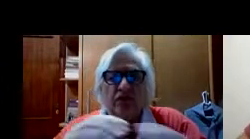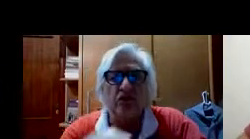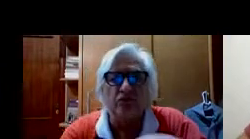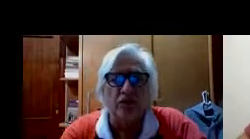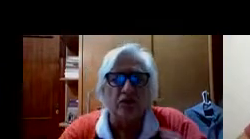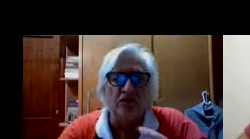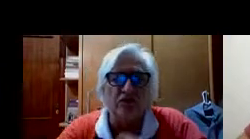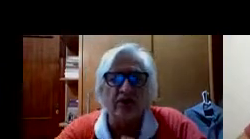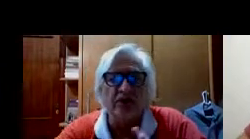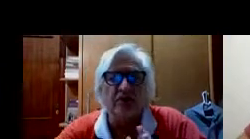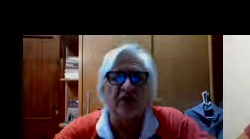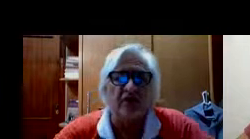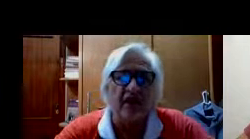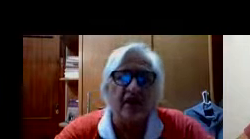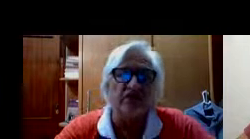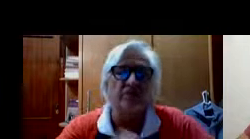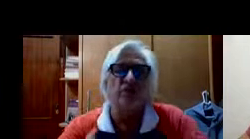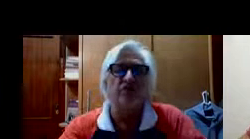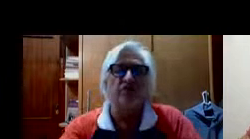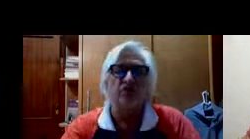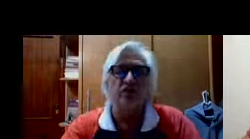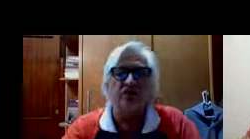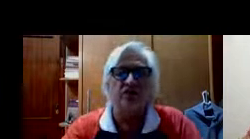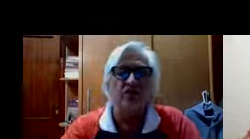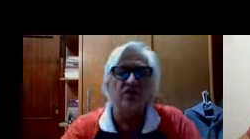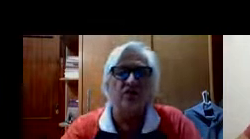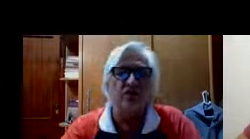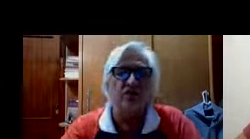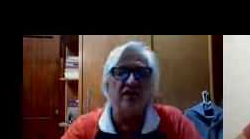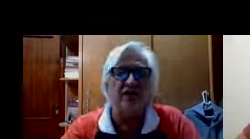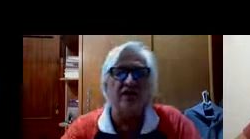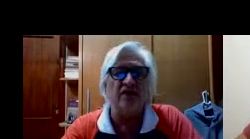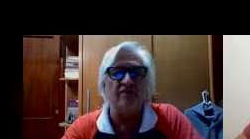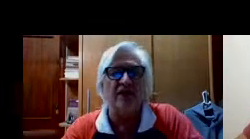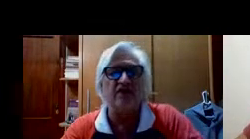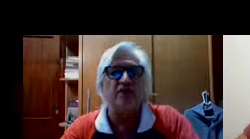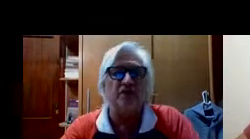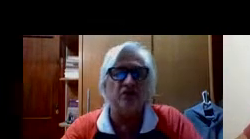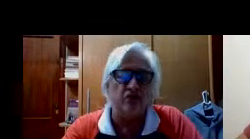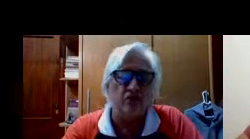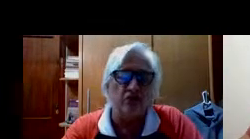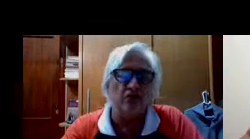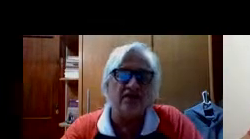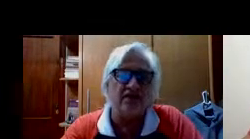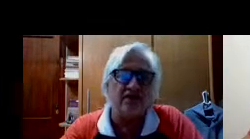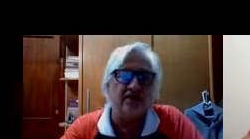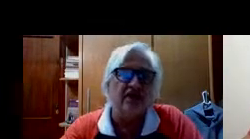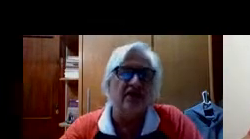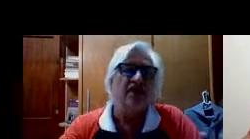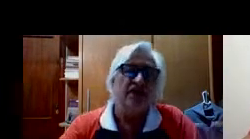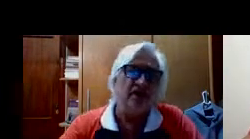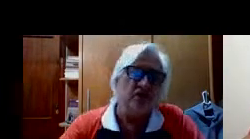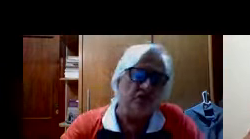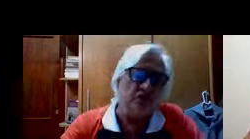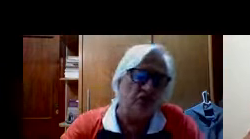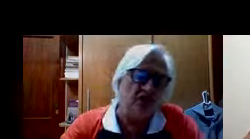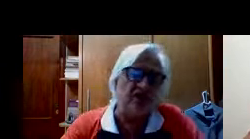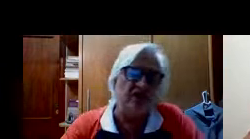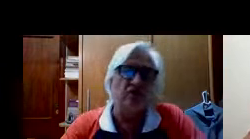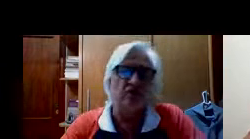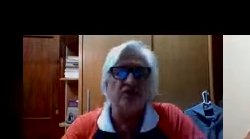do silício com um pouco de germânio. Ele é um cara que é um semicondutor, e semicondutor não quer dizer que ele é mais ou menos condutor, mas quer dizer que ele